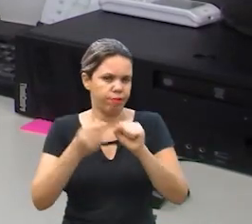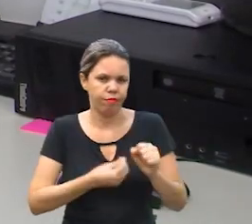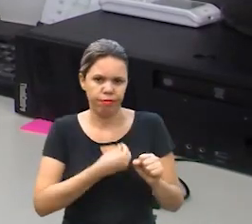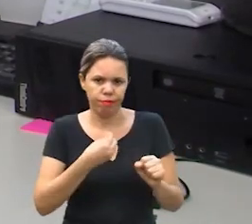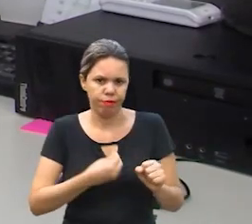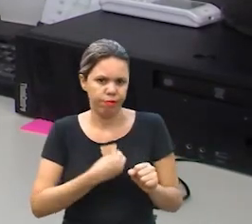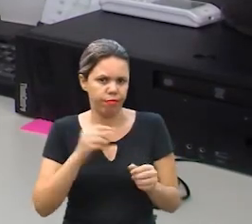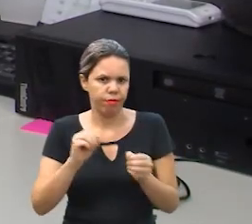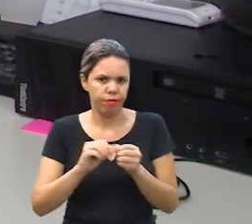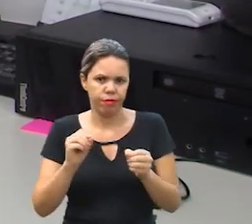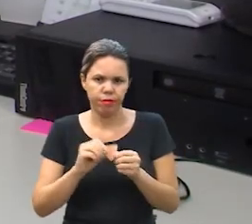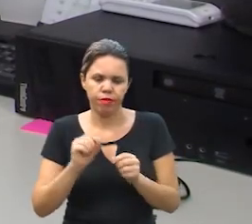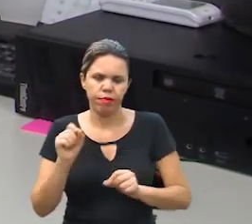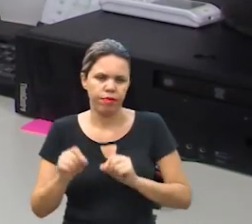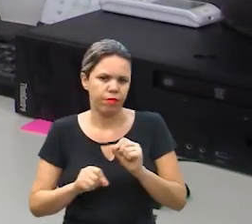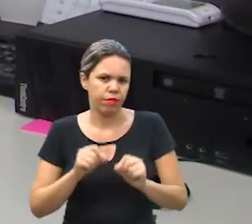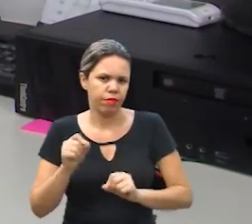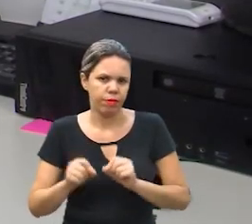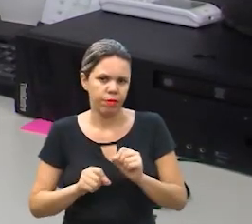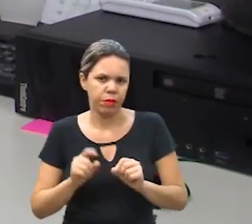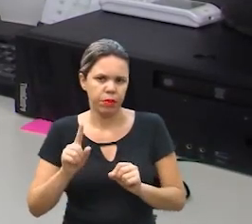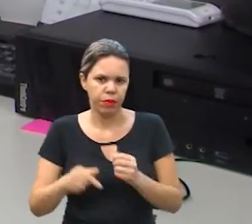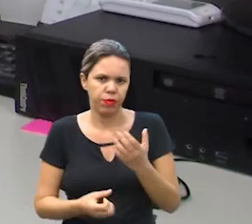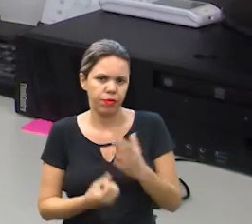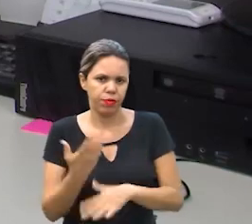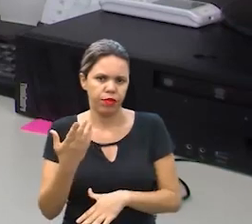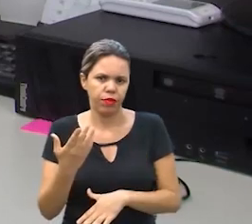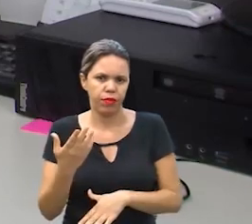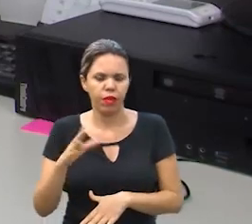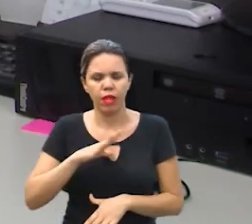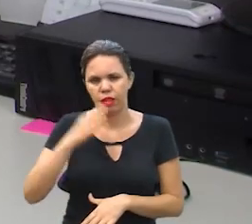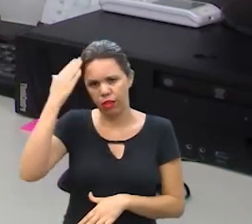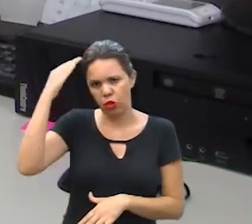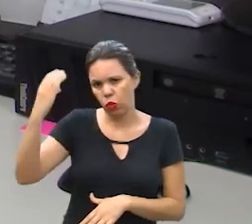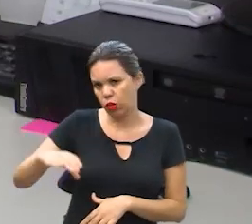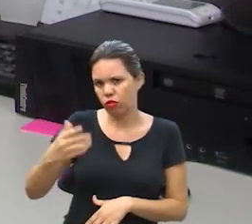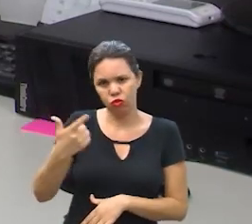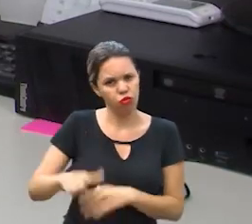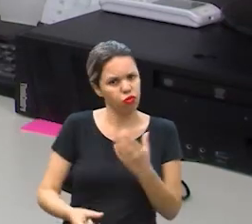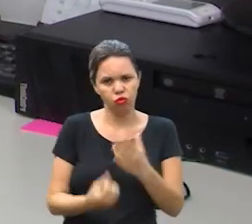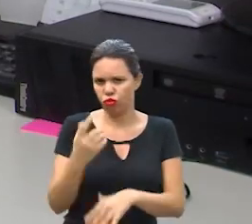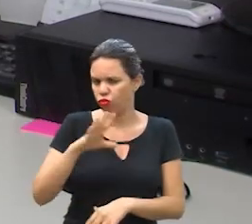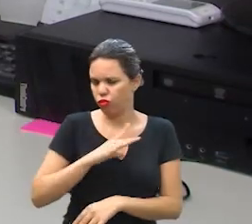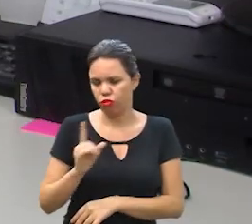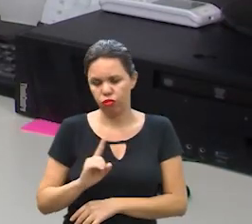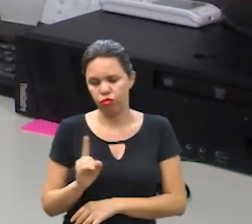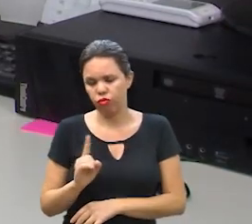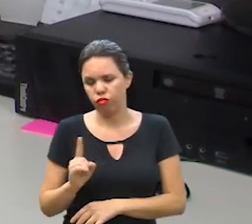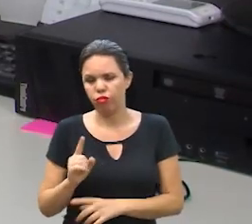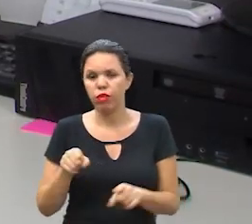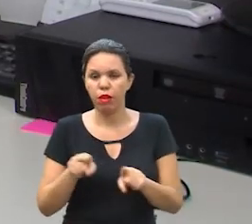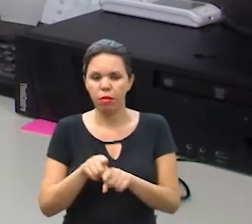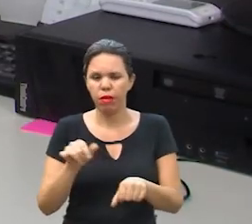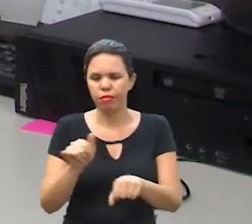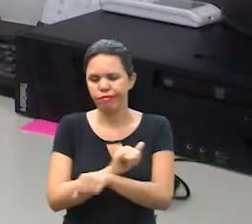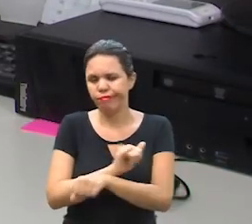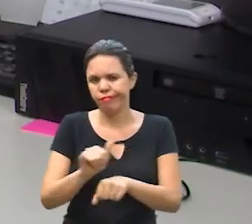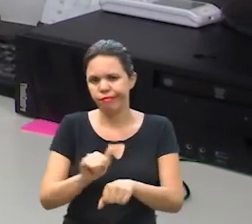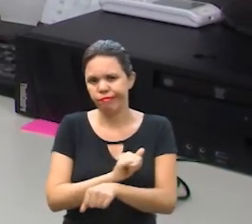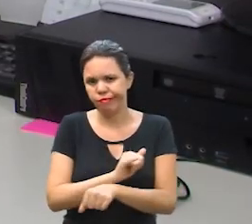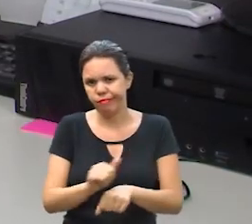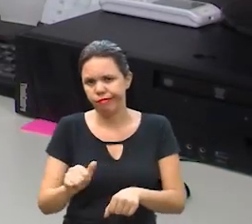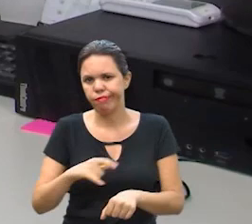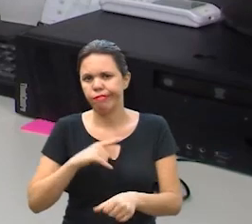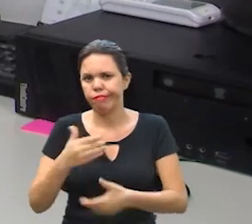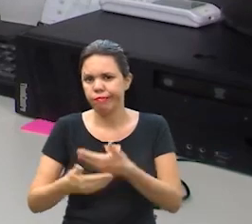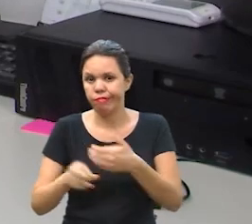a vida, fazer com que isso que aconteceu lá em Curitiba não aconteça em nossa cidade e encontrar meios para